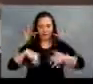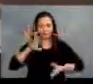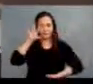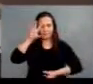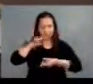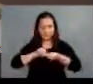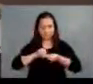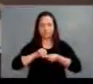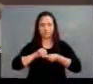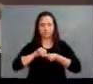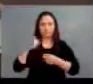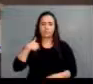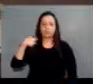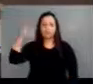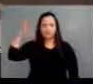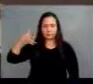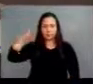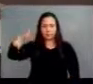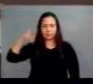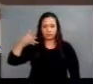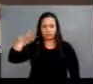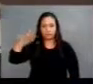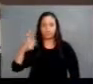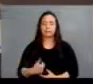finalizar esse nosso pronunciamento...